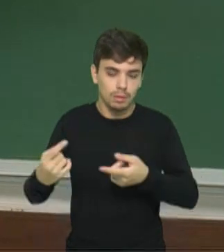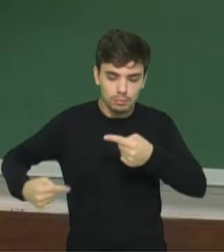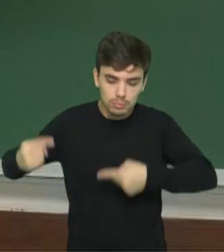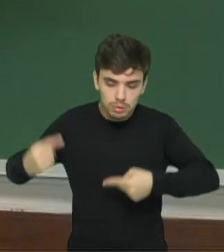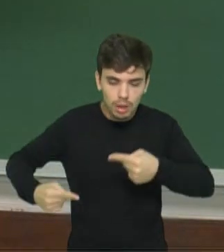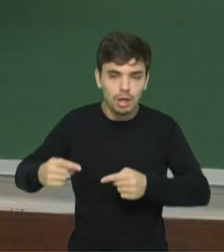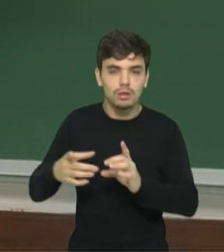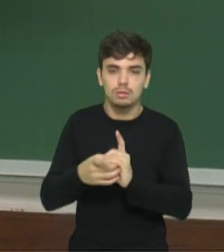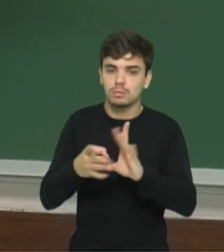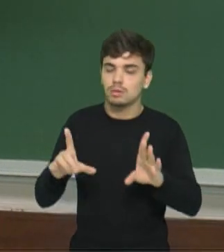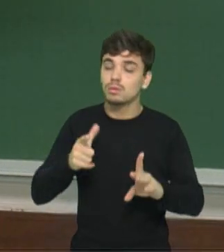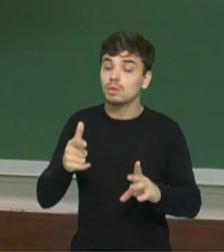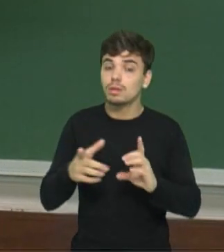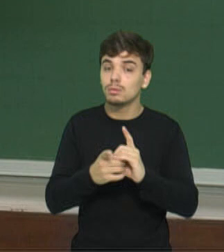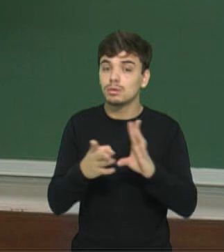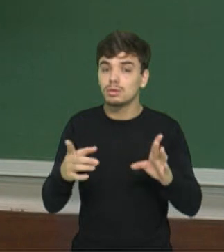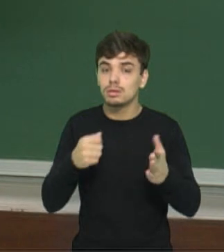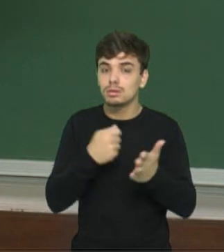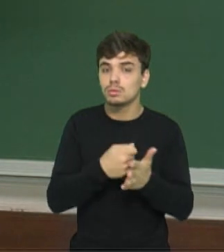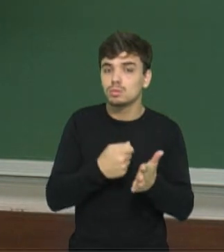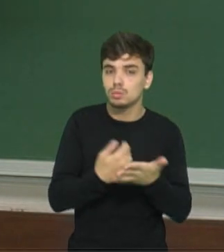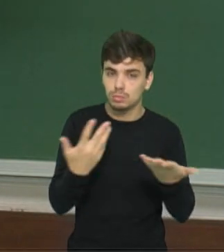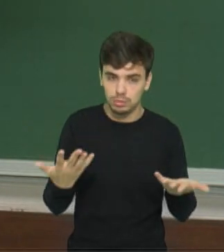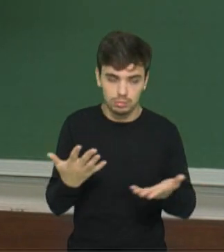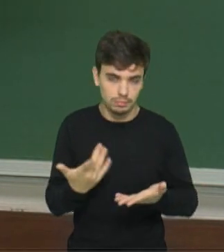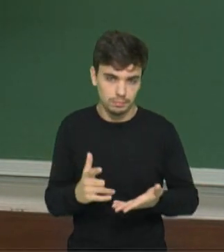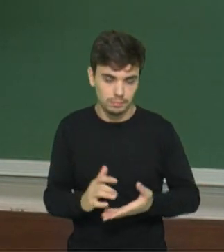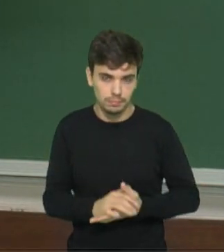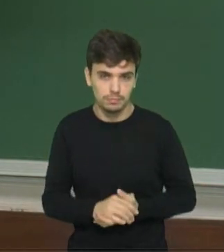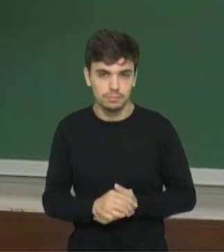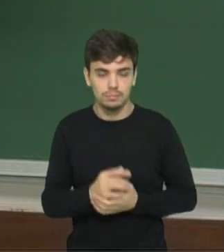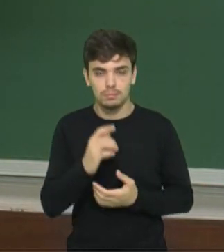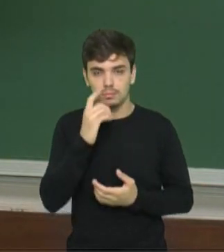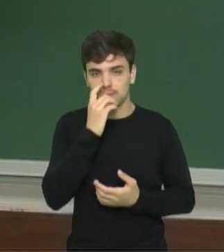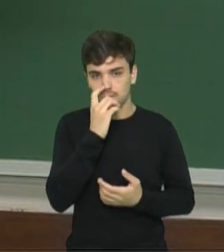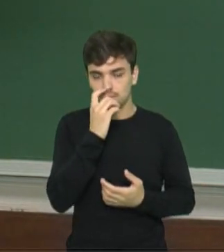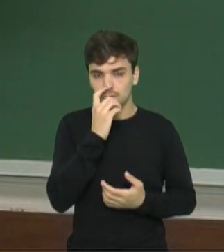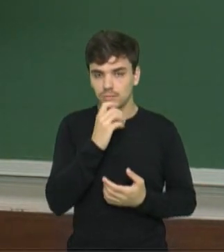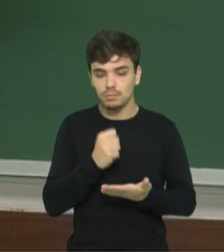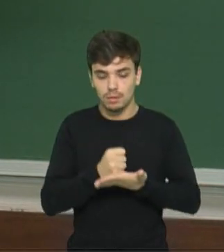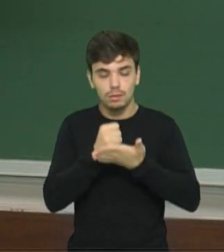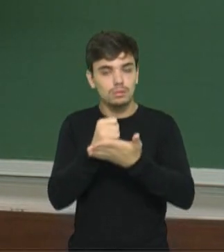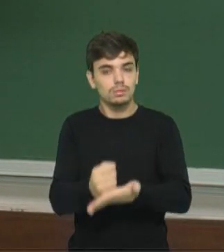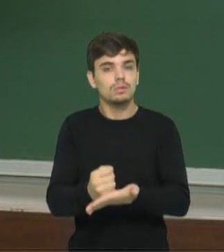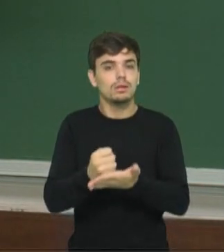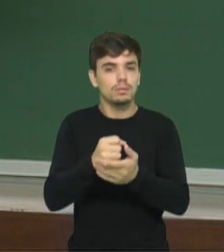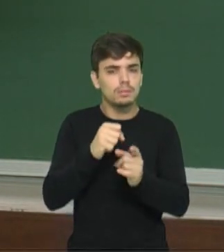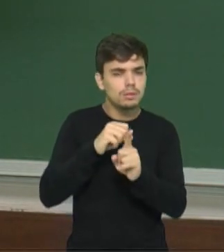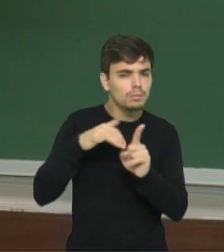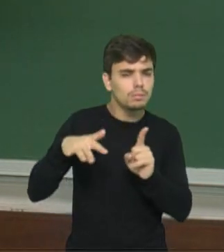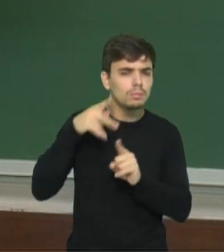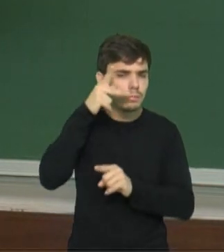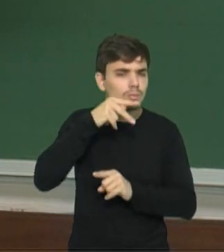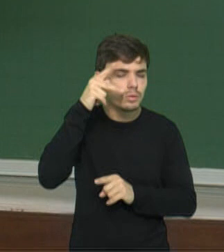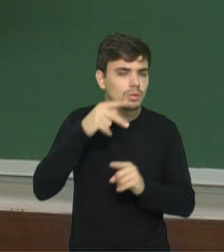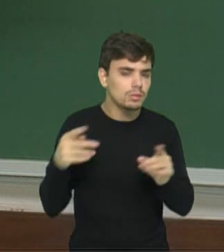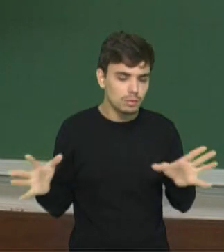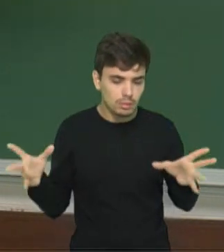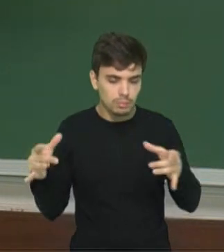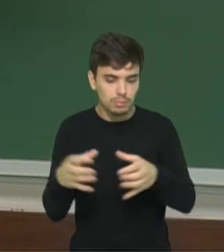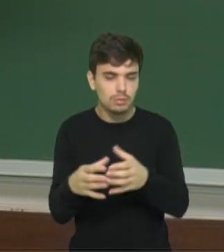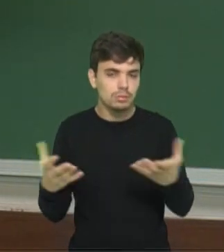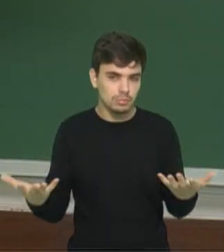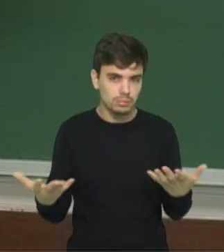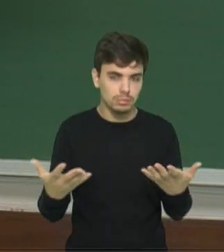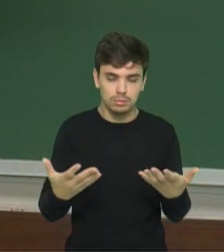democracia durante uma ditadura, né? Seja ela qual ditadura for. Apoiar mobilização de políticas de massa? Não, eles coibiam essas políticas de